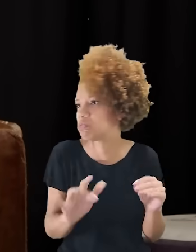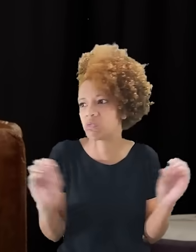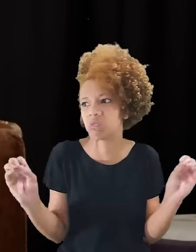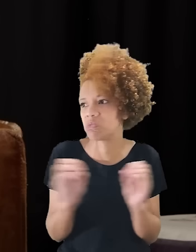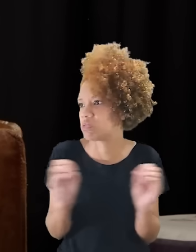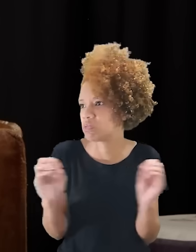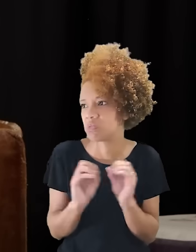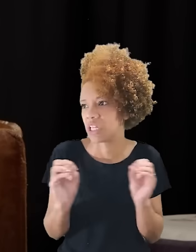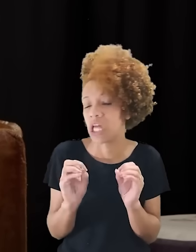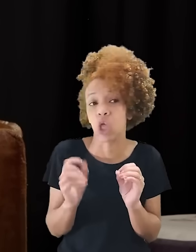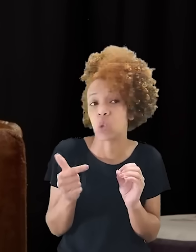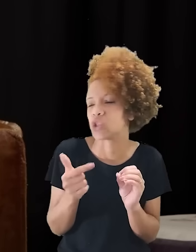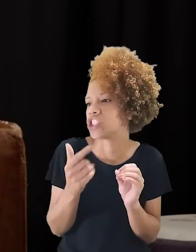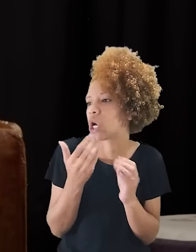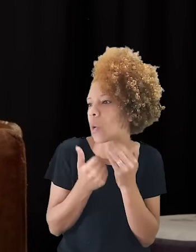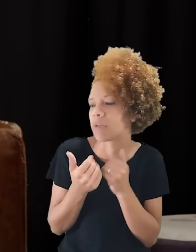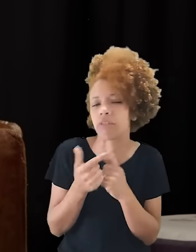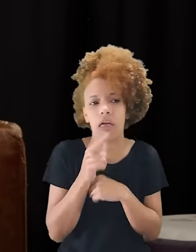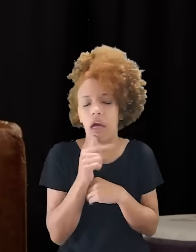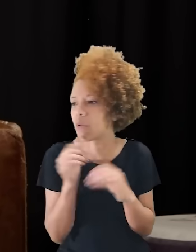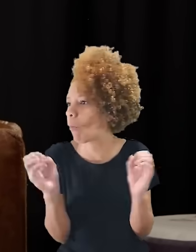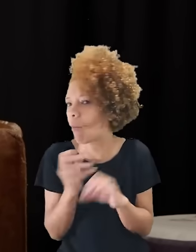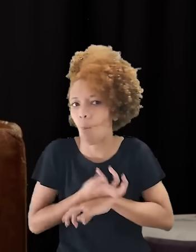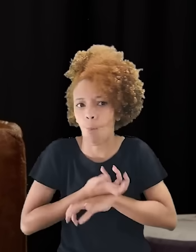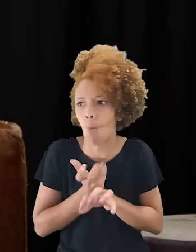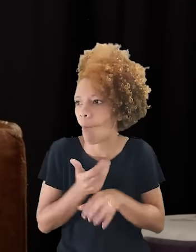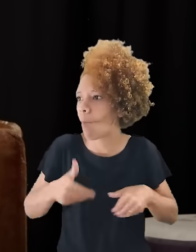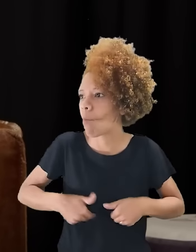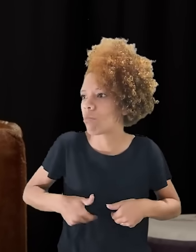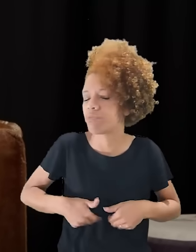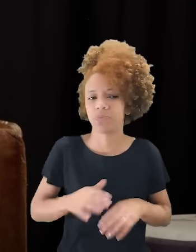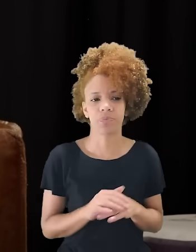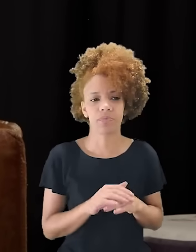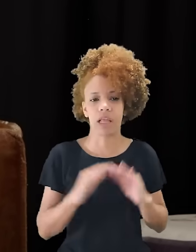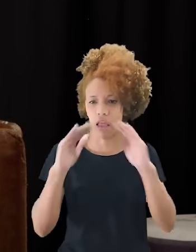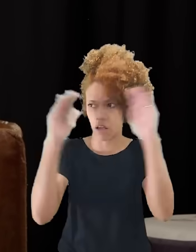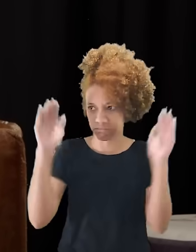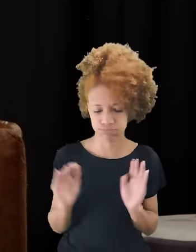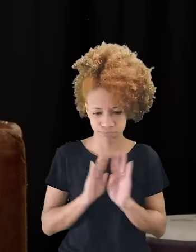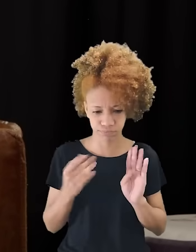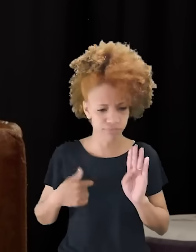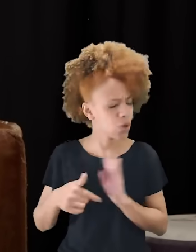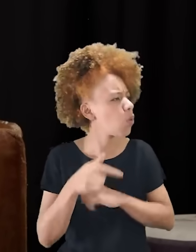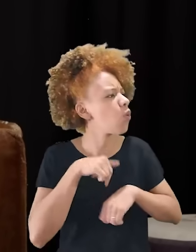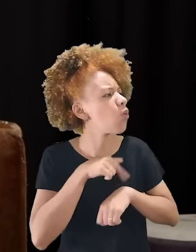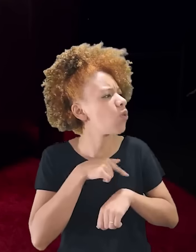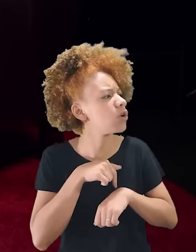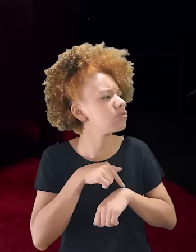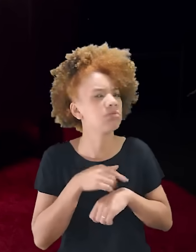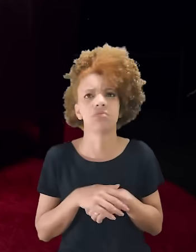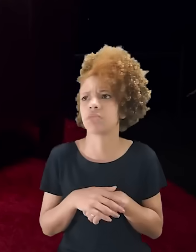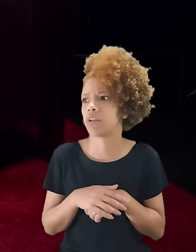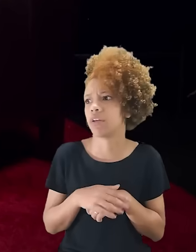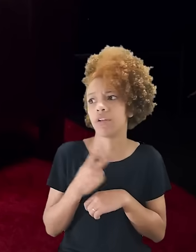nada nada sem comida sem água sem nada aí eles me tiraram da gaiola que eu tava Quanto tempo você ficou